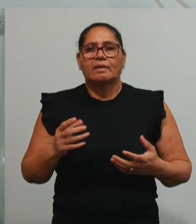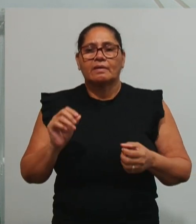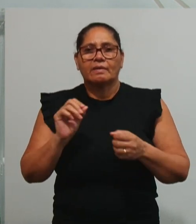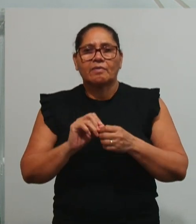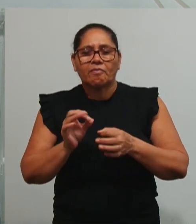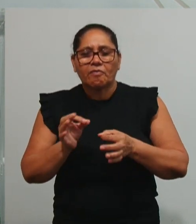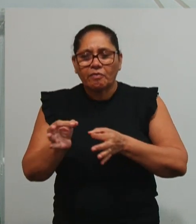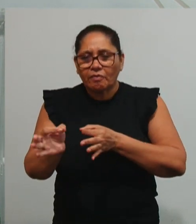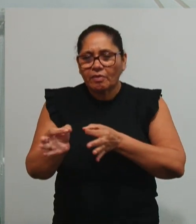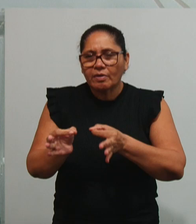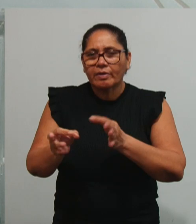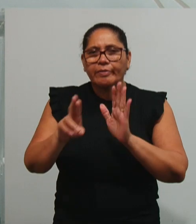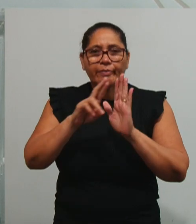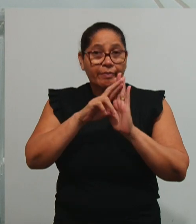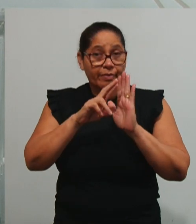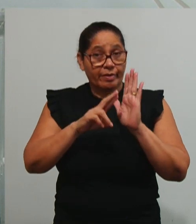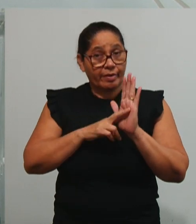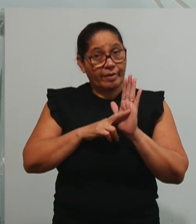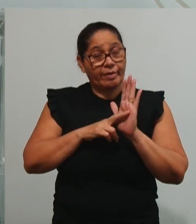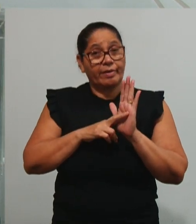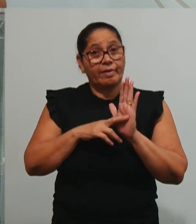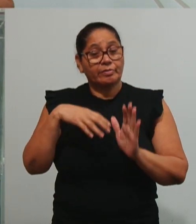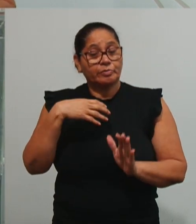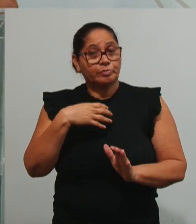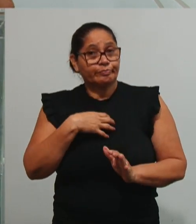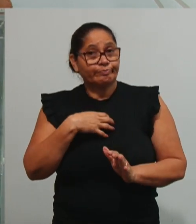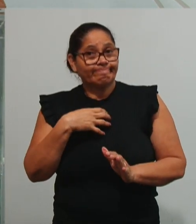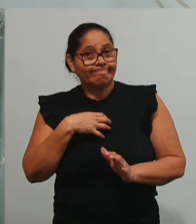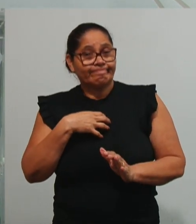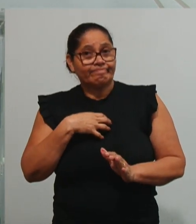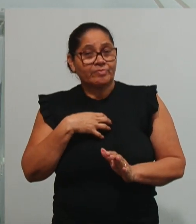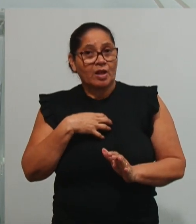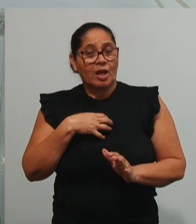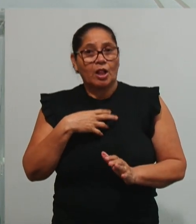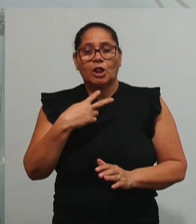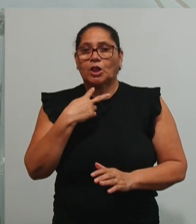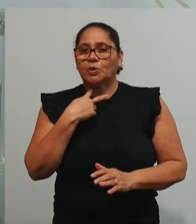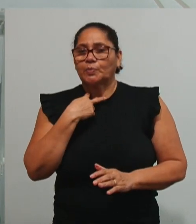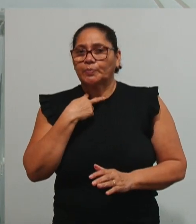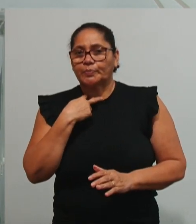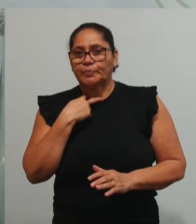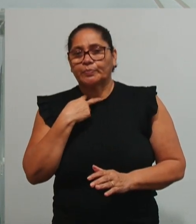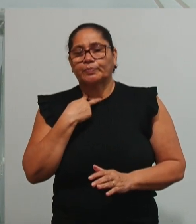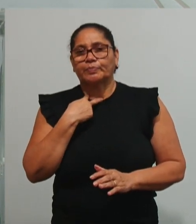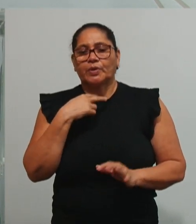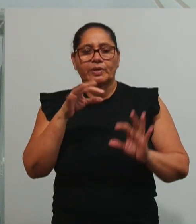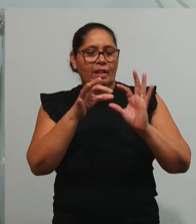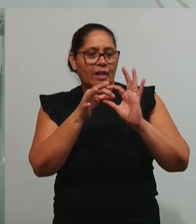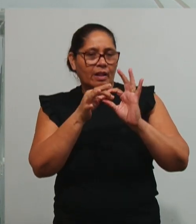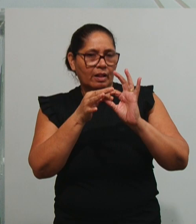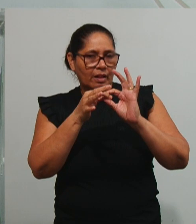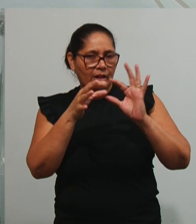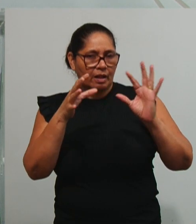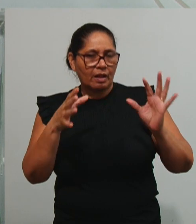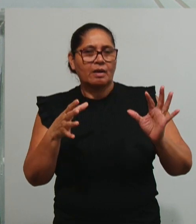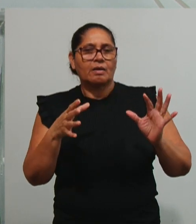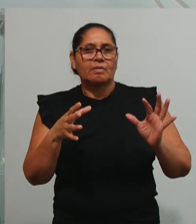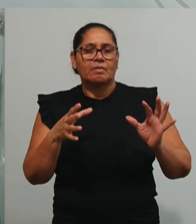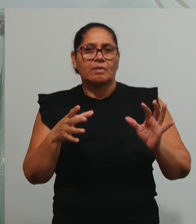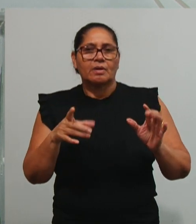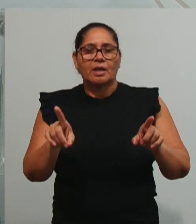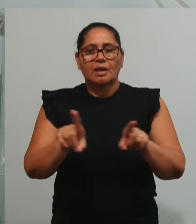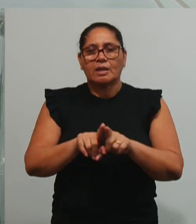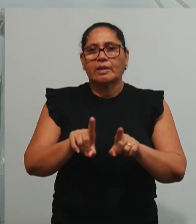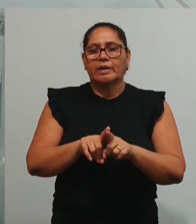congregar planos e padrões, é no sentido de que ela não pode ser totalmente deliberada e ela não pode